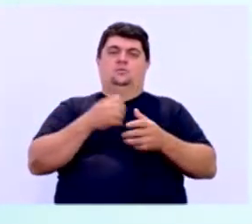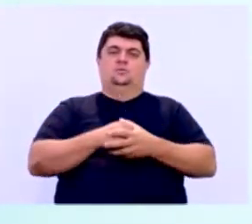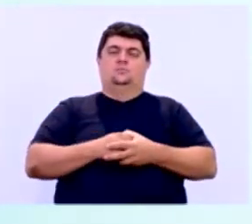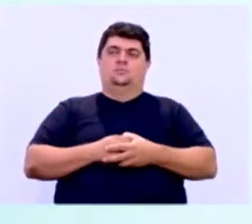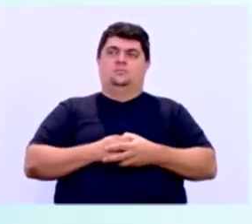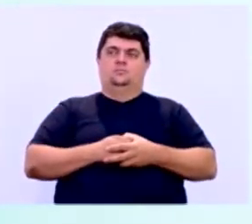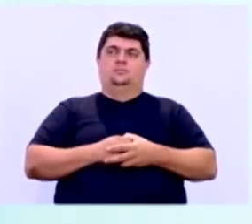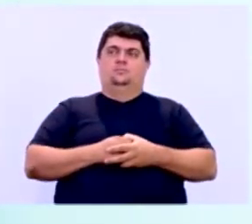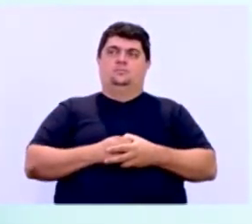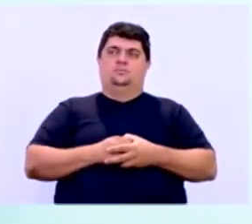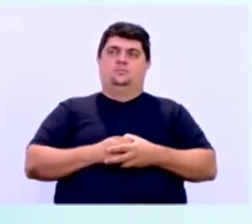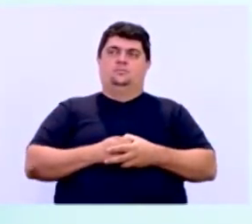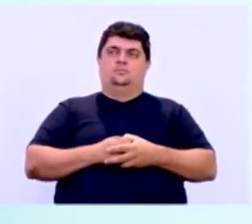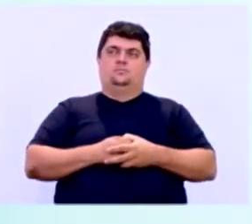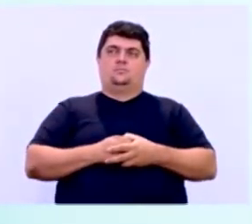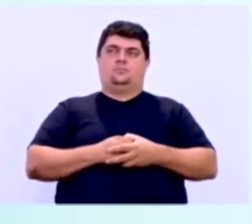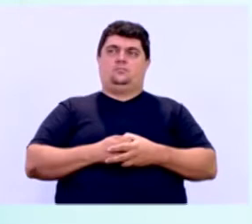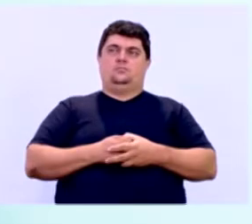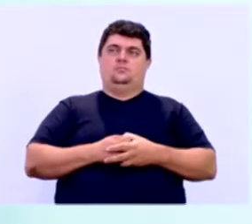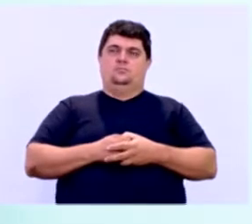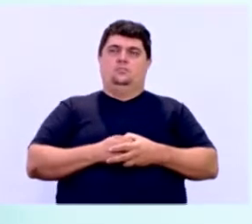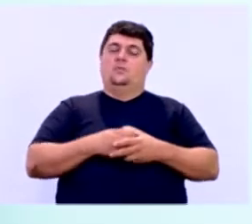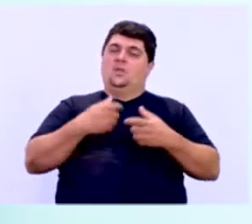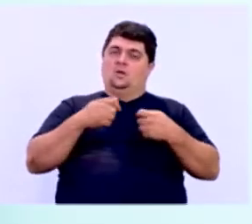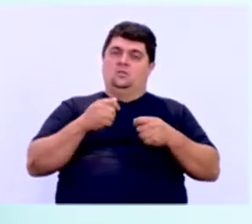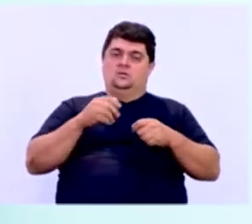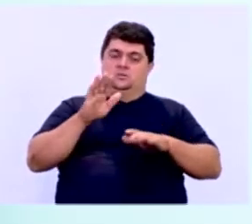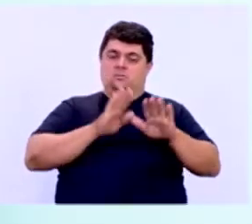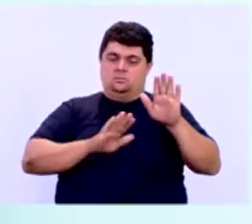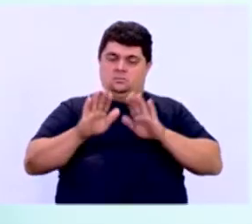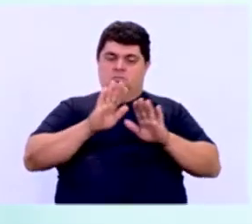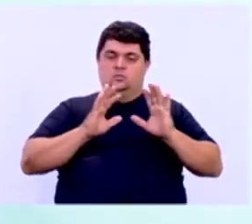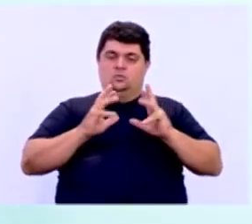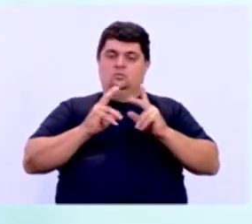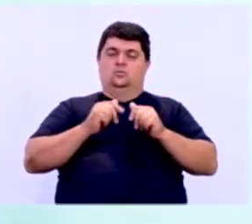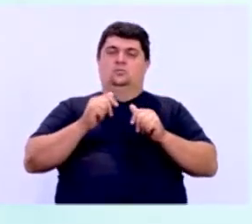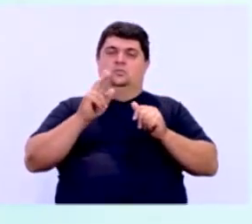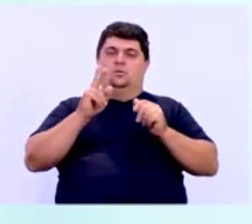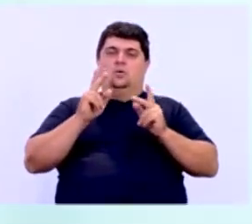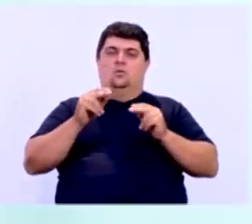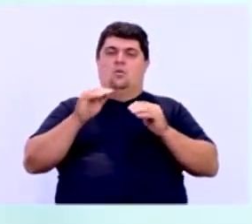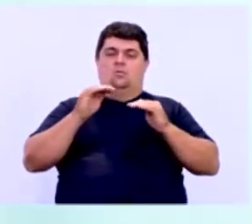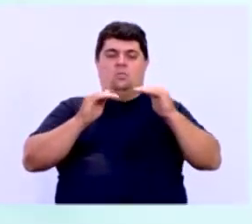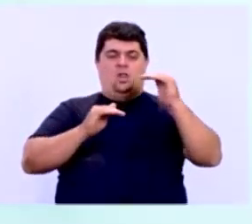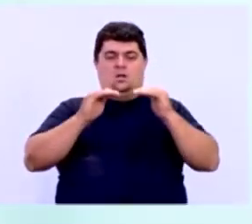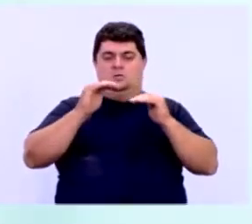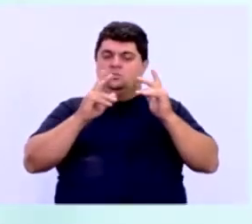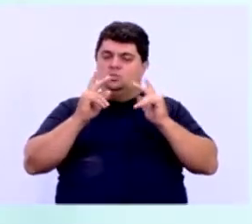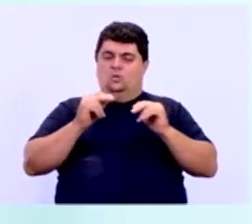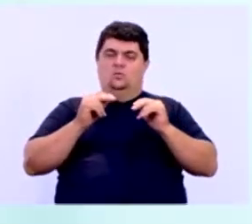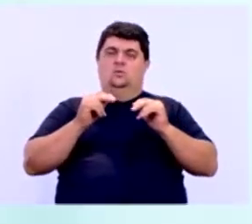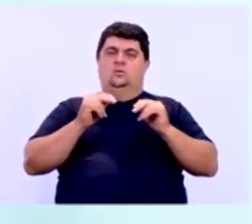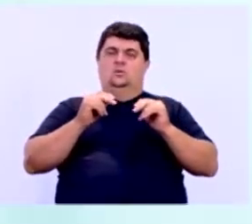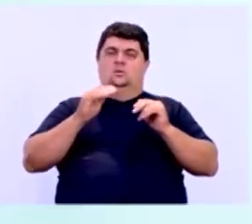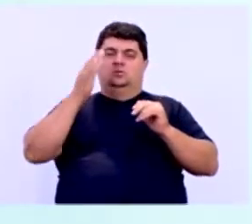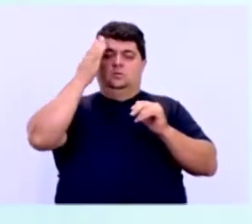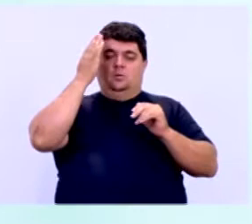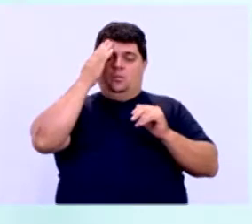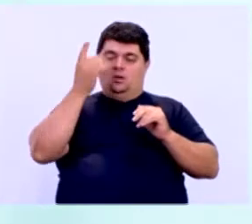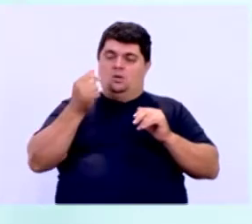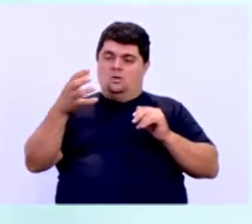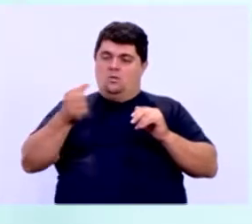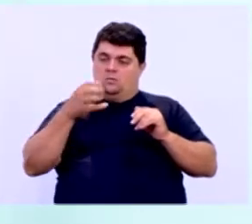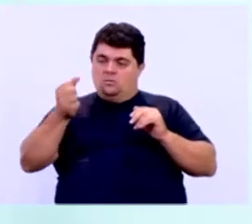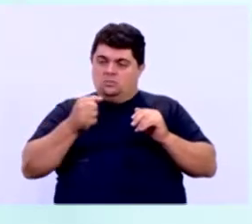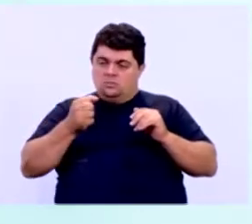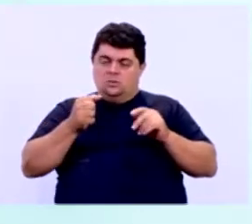planejamento financeiro, ele precisa controlar tudo isso. É como se fosse uma balança, né? Eu preciso controlar o que eu